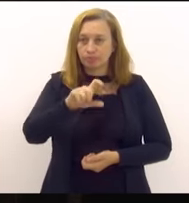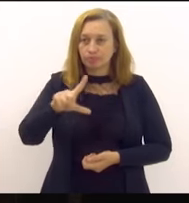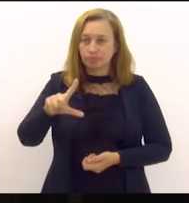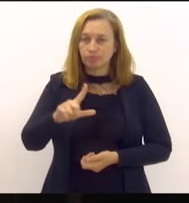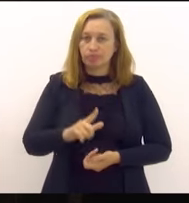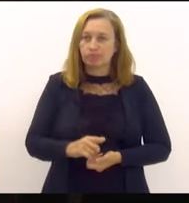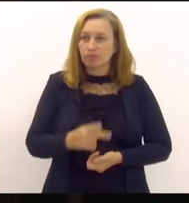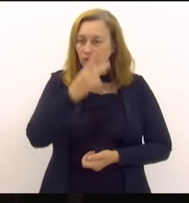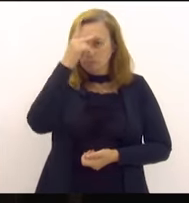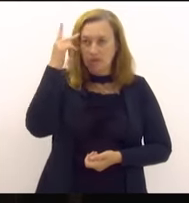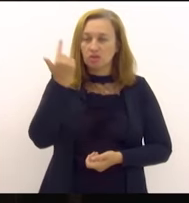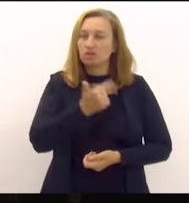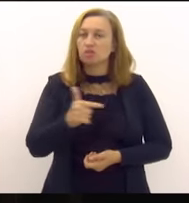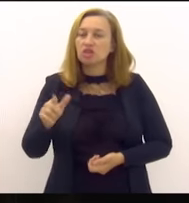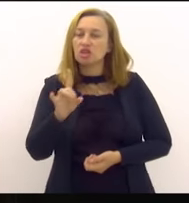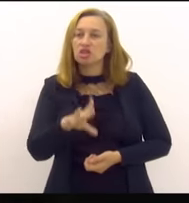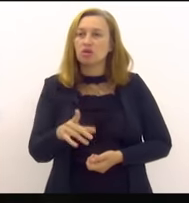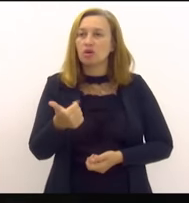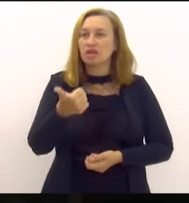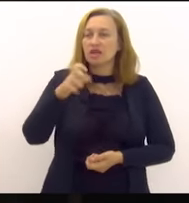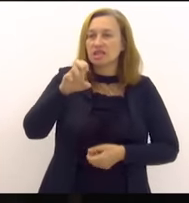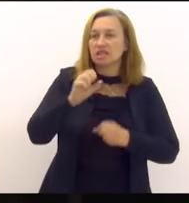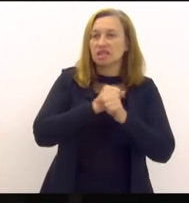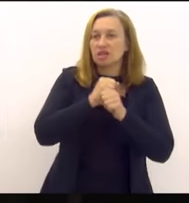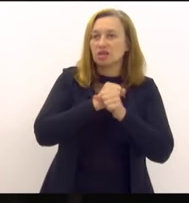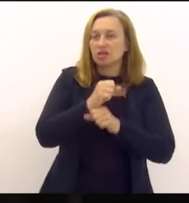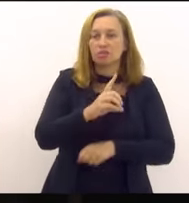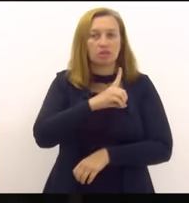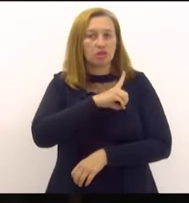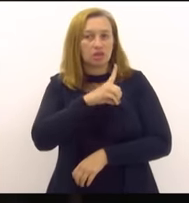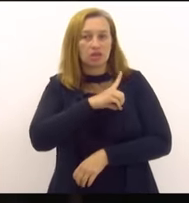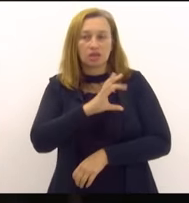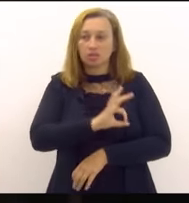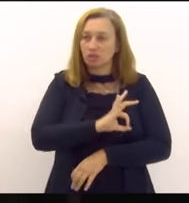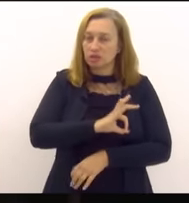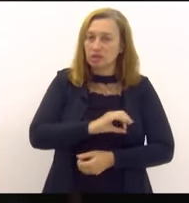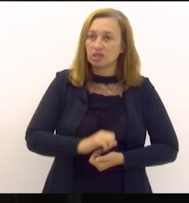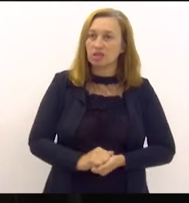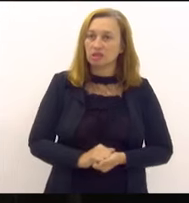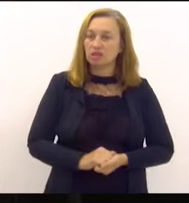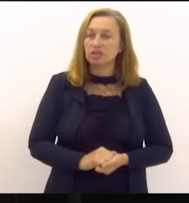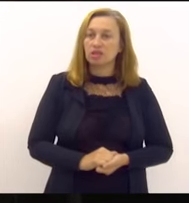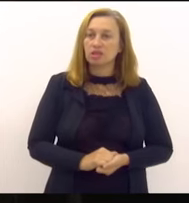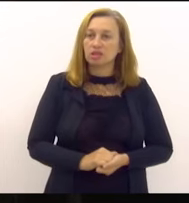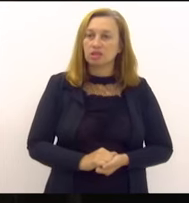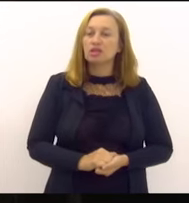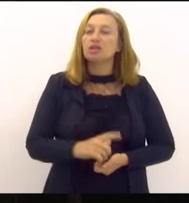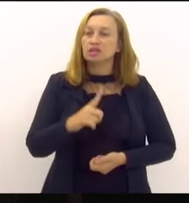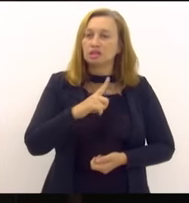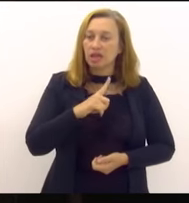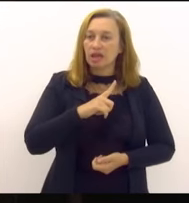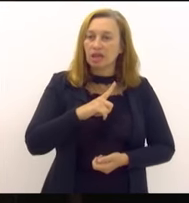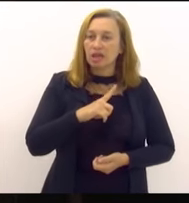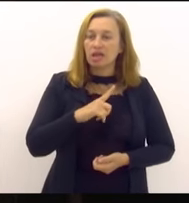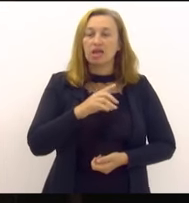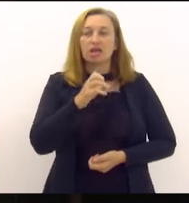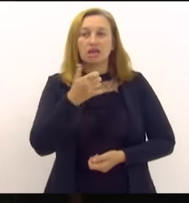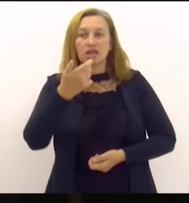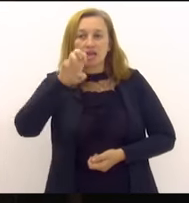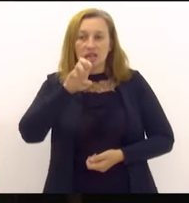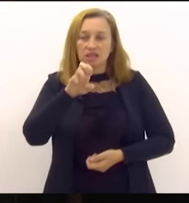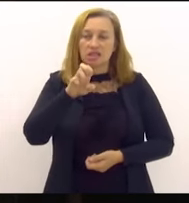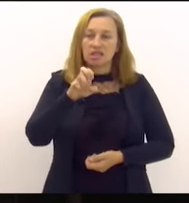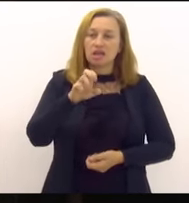tenha simplesmente 15 anos como delegado de polícia, que seja um delegado de polícia que tenha 15 anos de exercício da função dentro